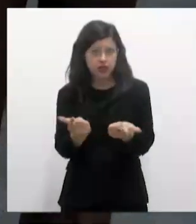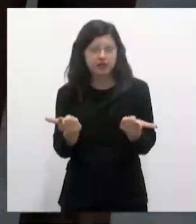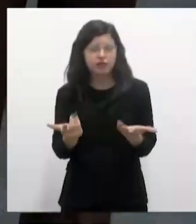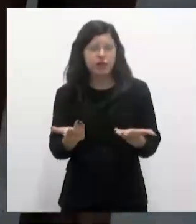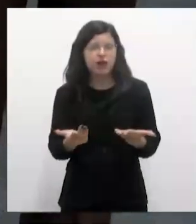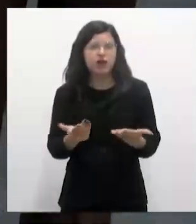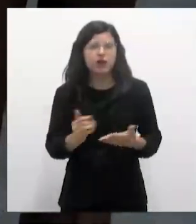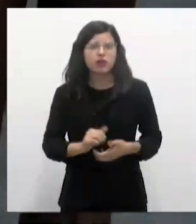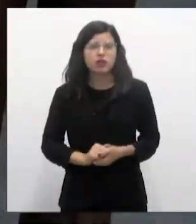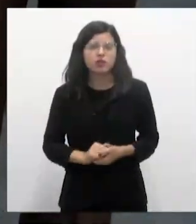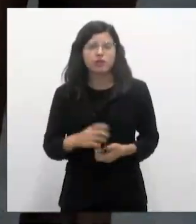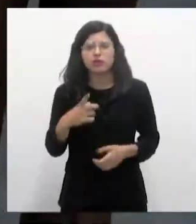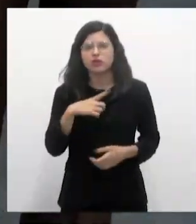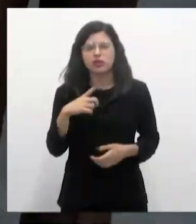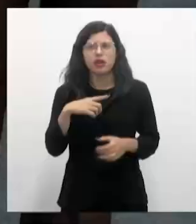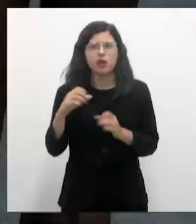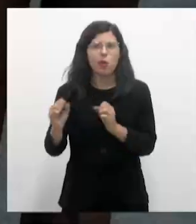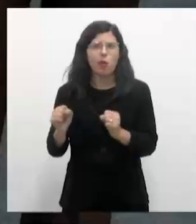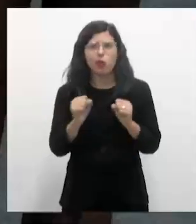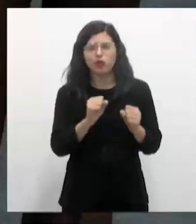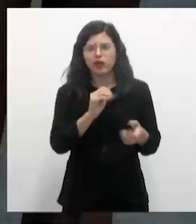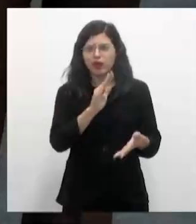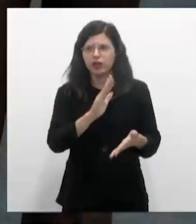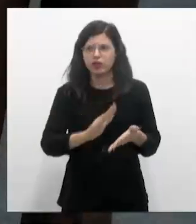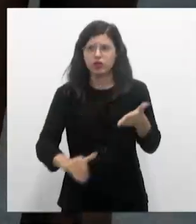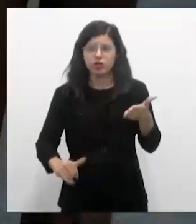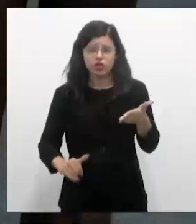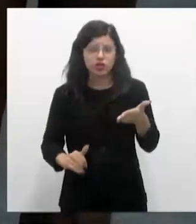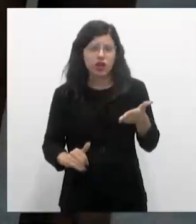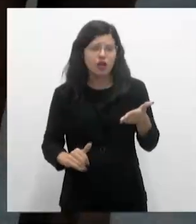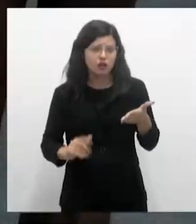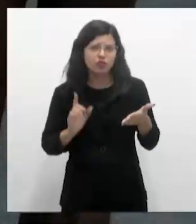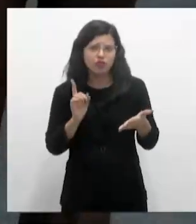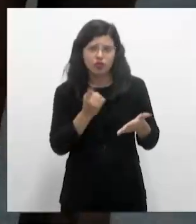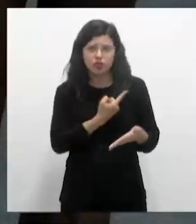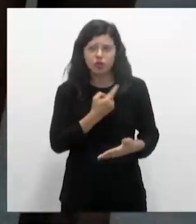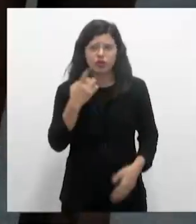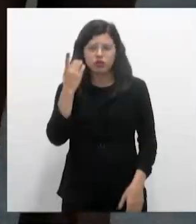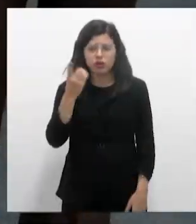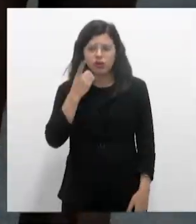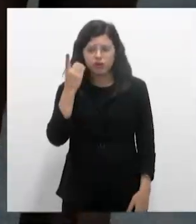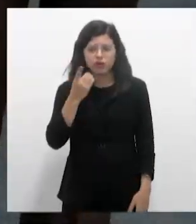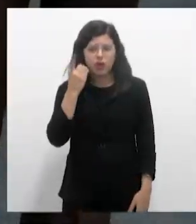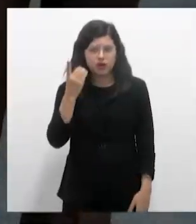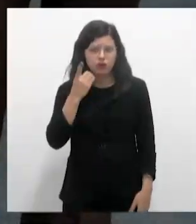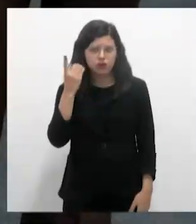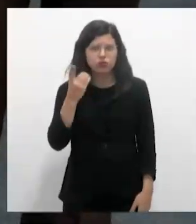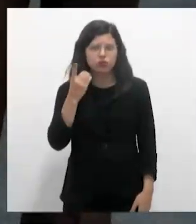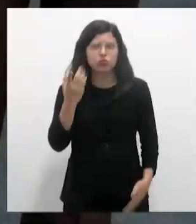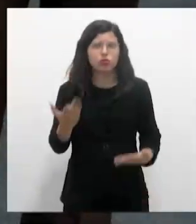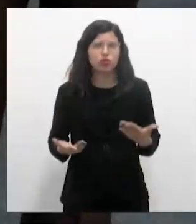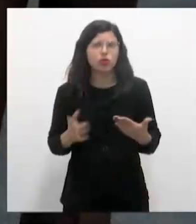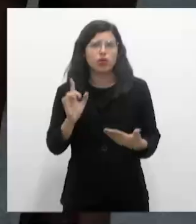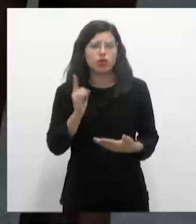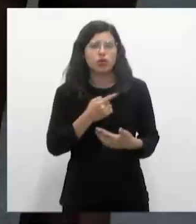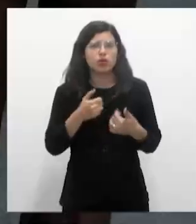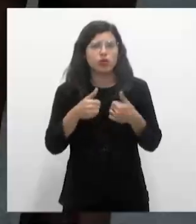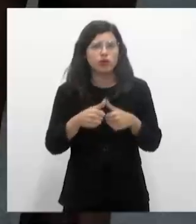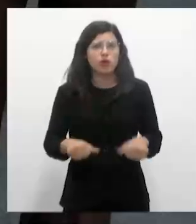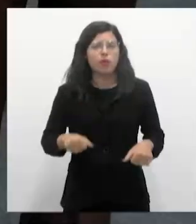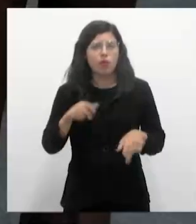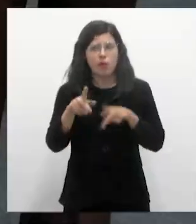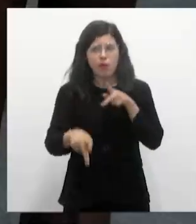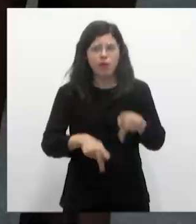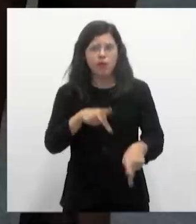poder retirado, muito menos de nós, deputados e deputadas, que estamos na ponta, é quem ficamos com a